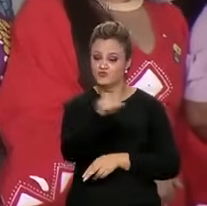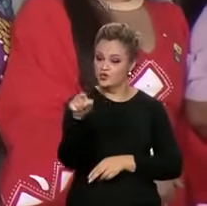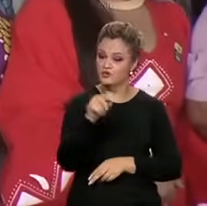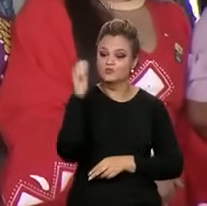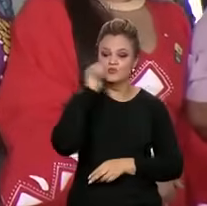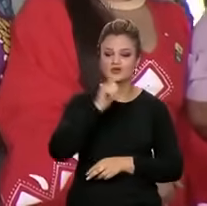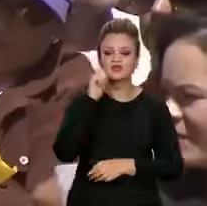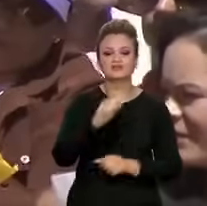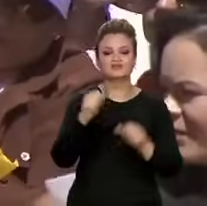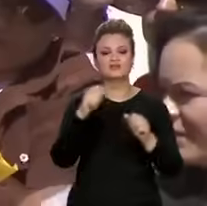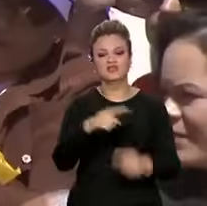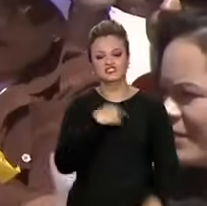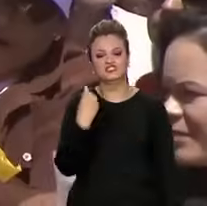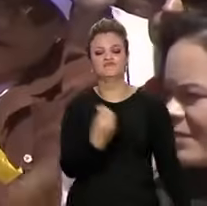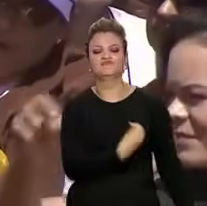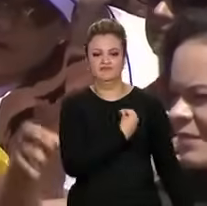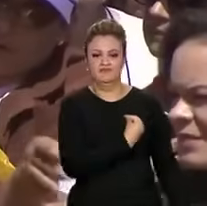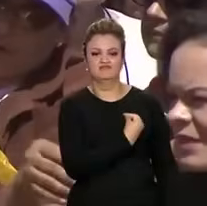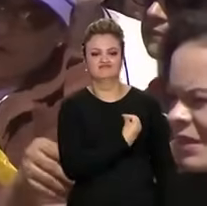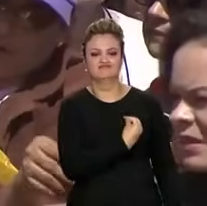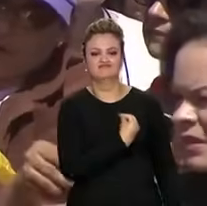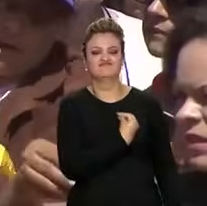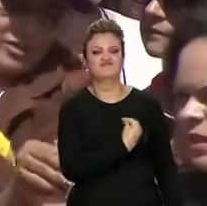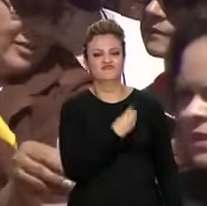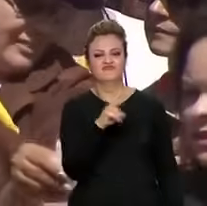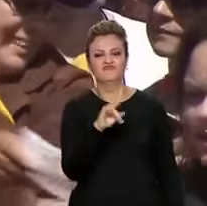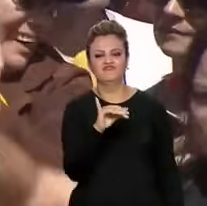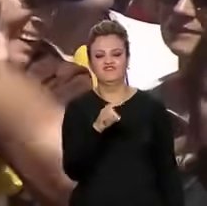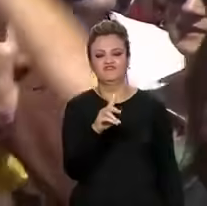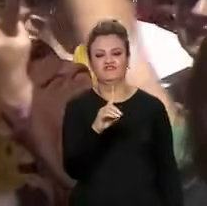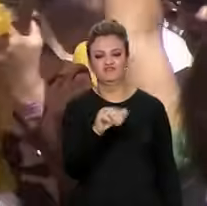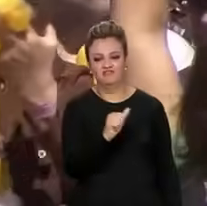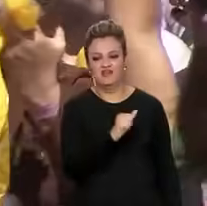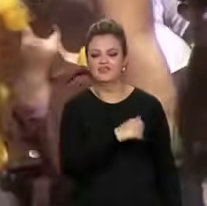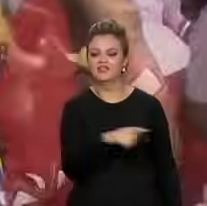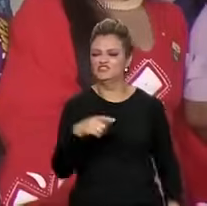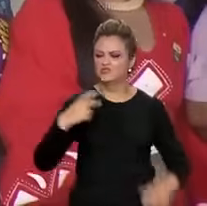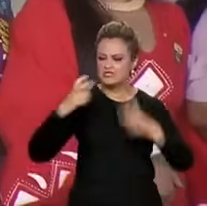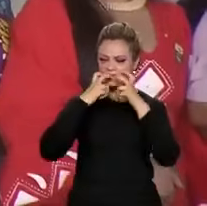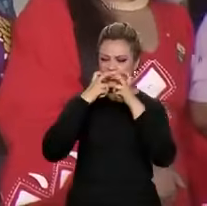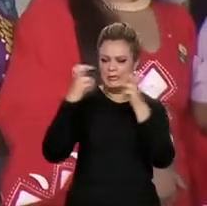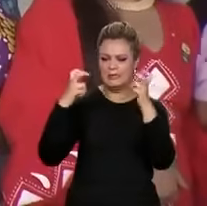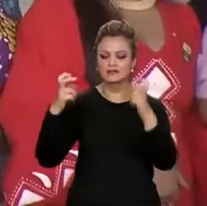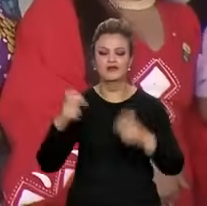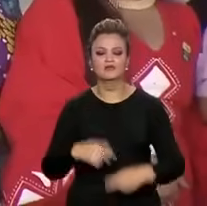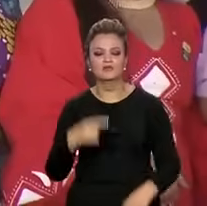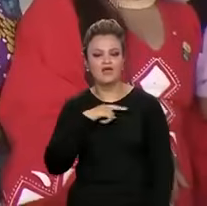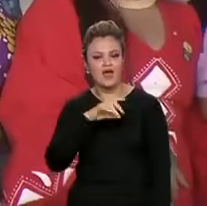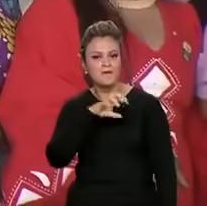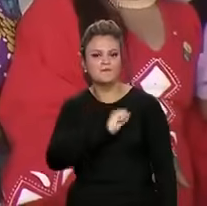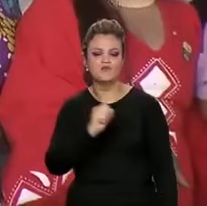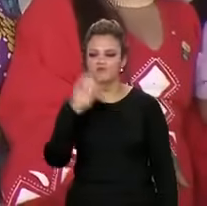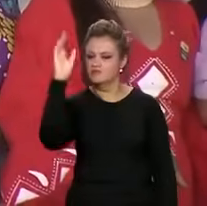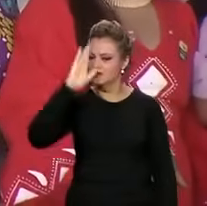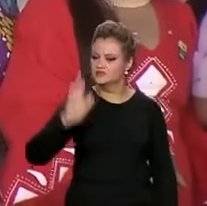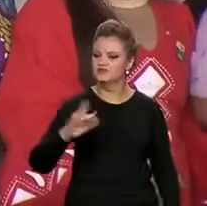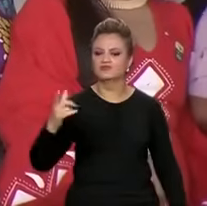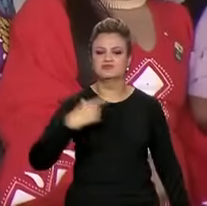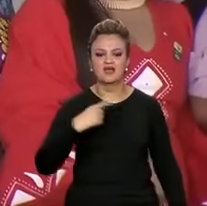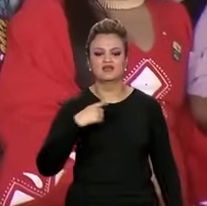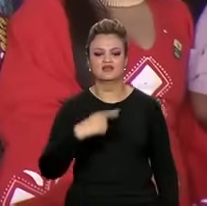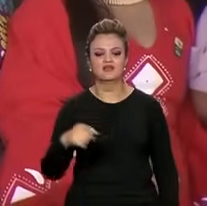que vivas nos queremos e aqui num Brado de muito amor pelo Brasil